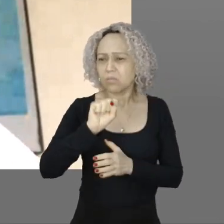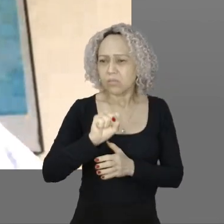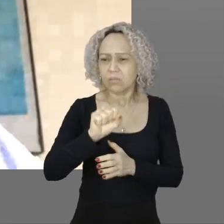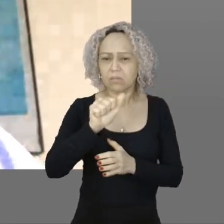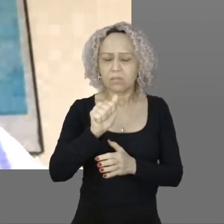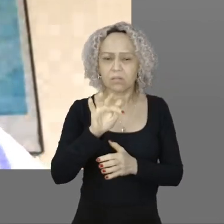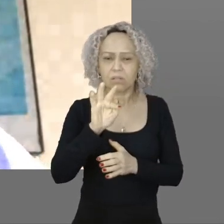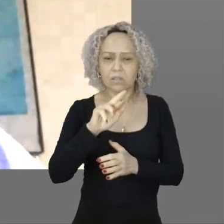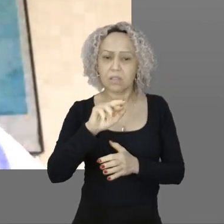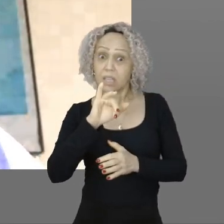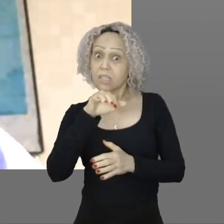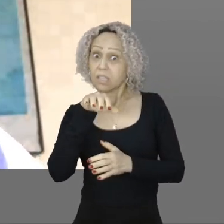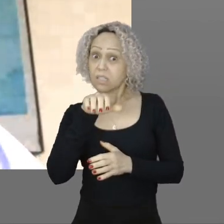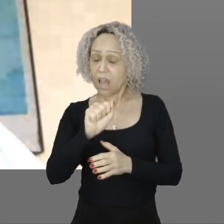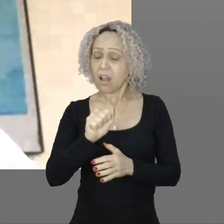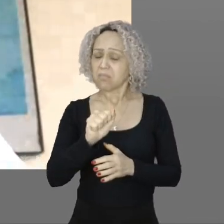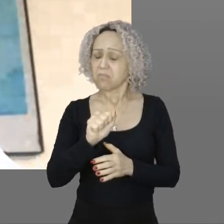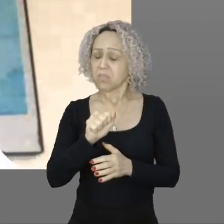Desenvolvimento Agrário